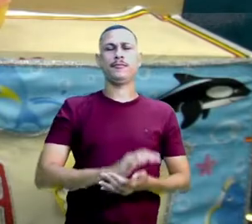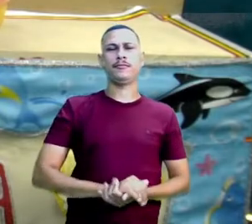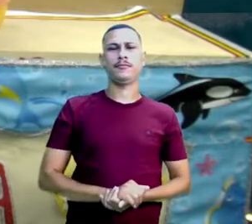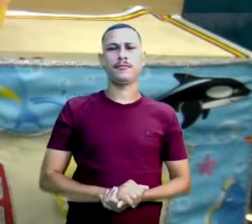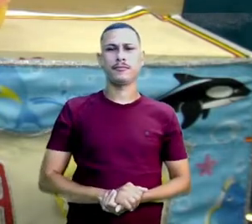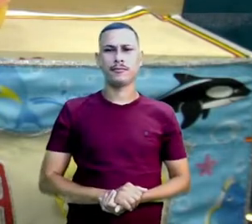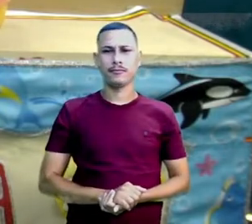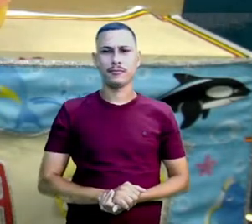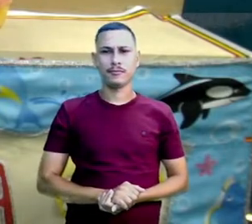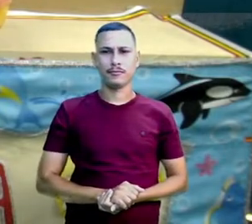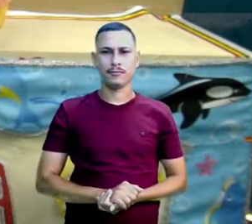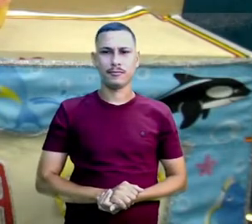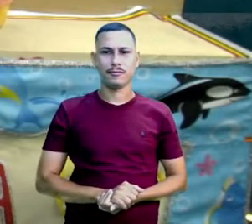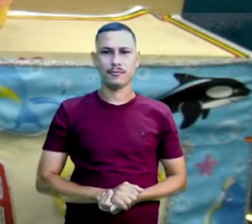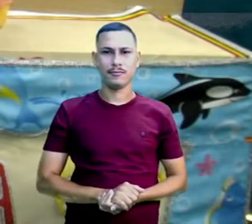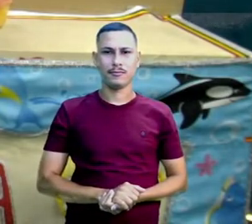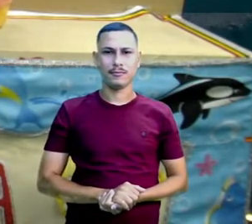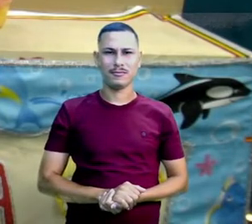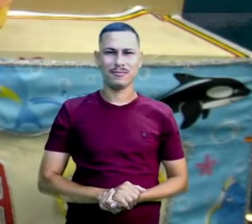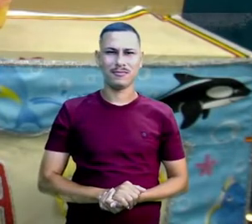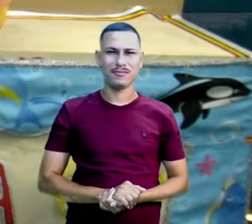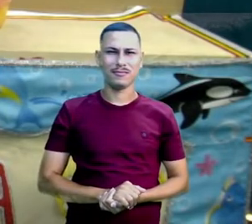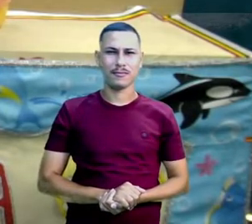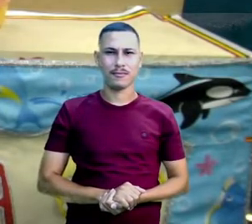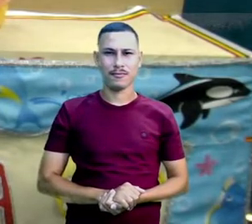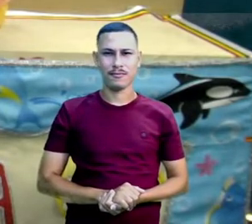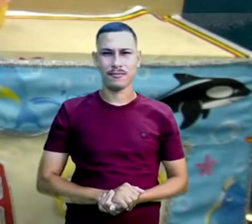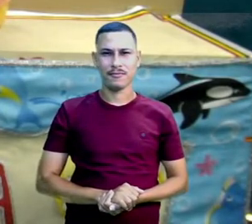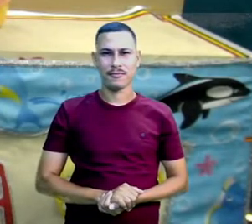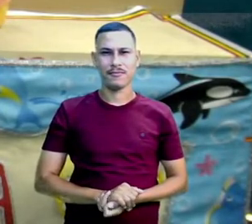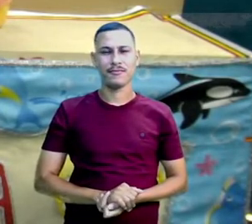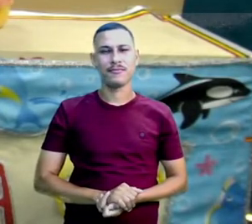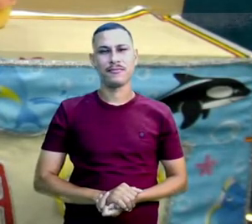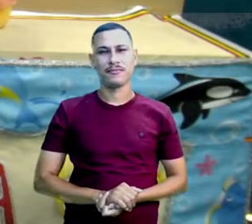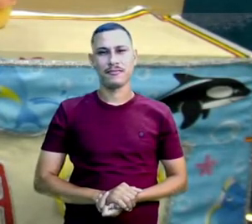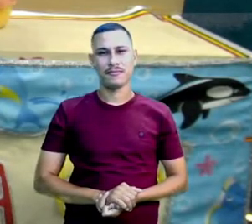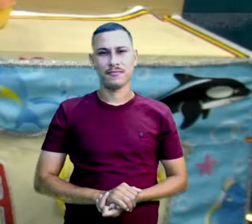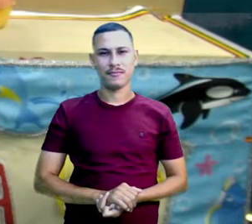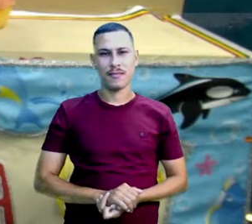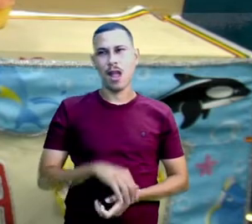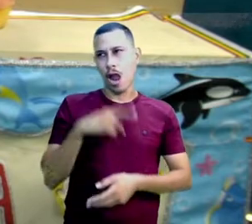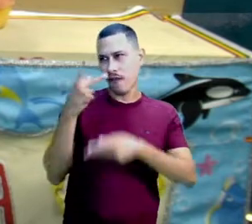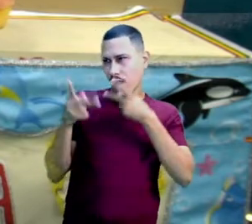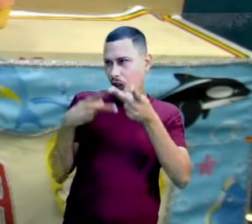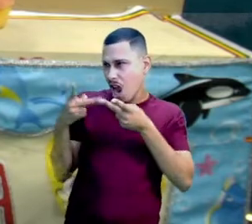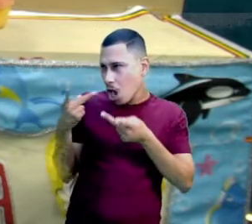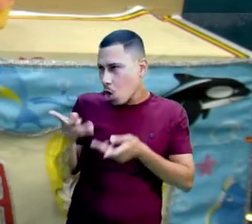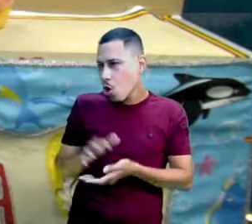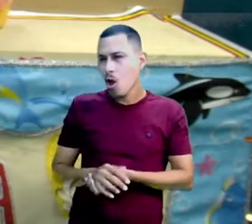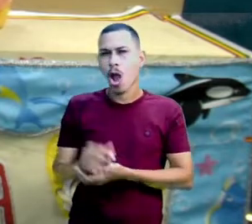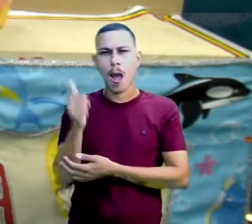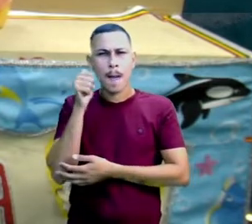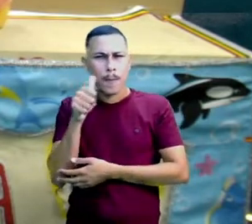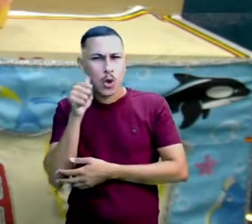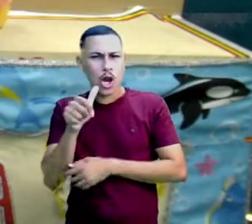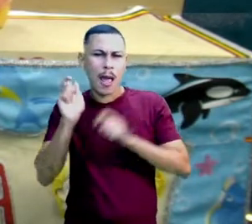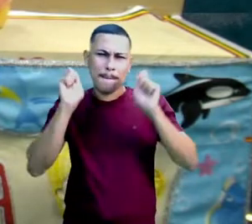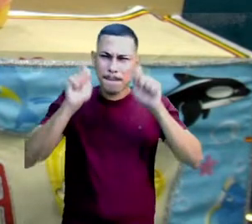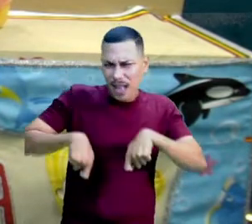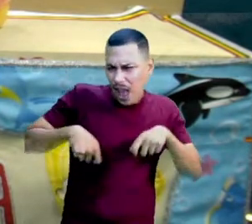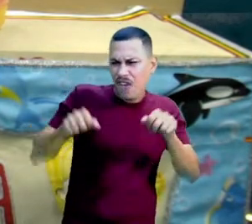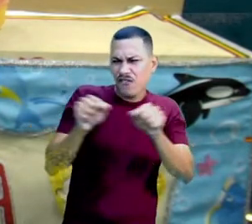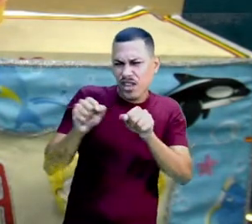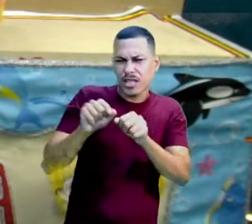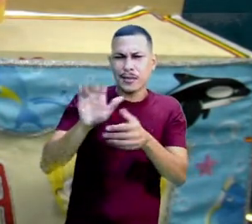pra trabalho, pra patroa. Isso, pra dona da casa. Dizendo que ela tinha que tomar uma